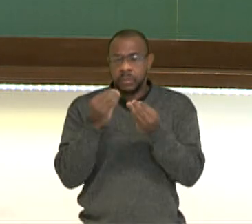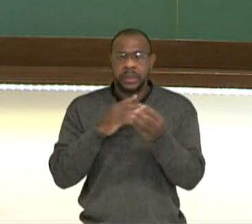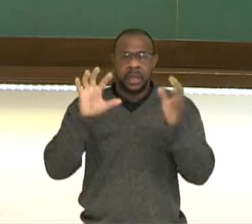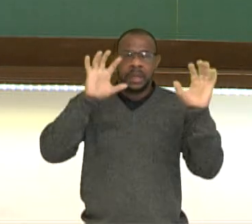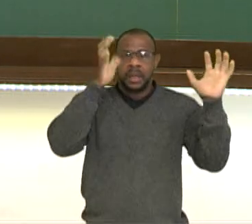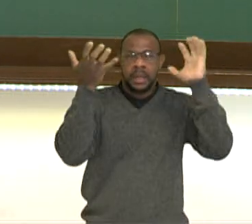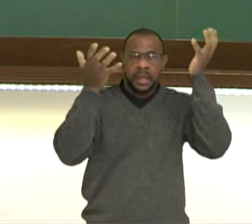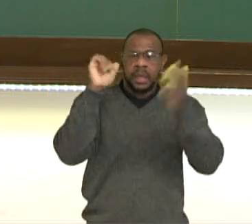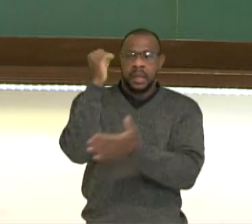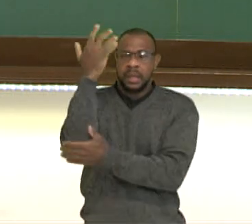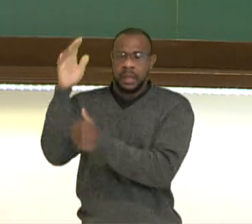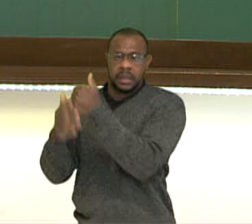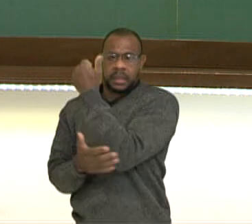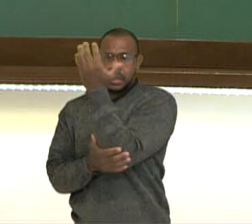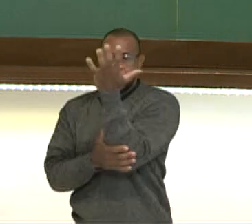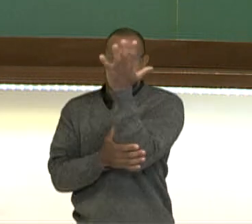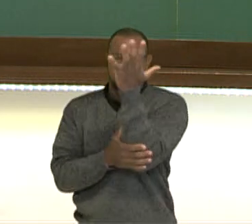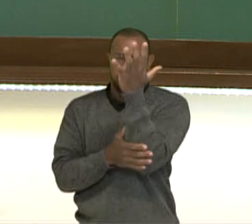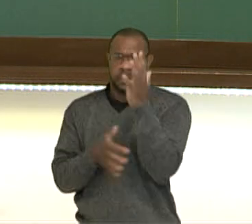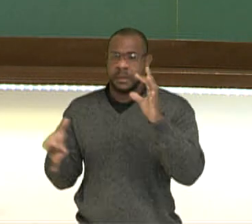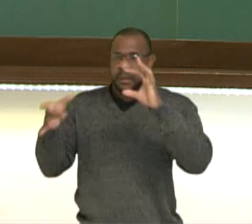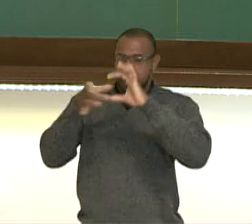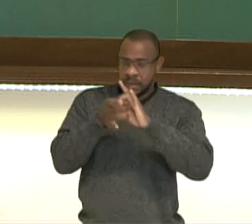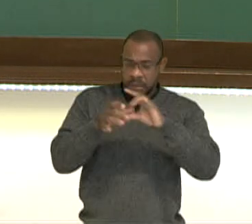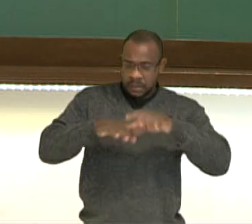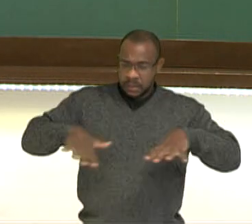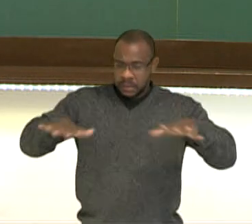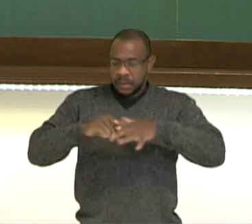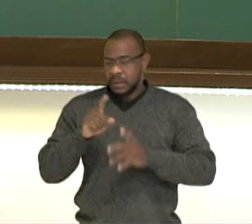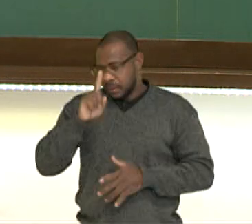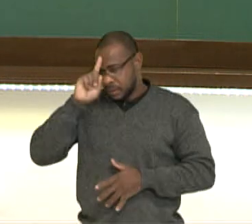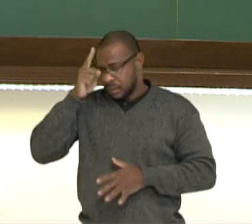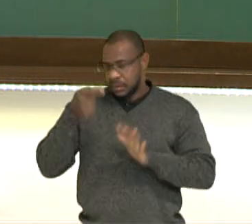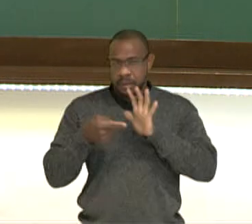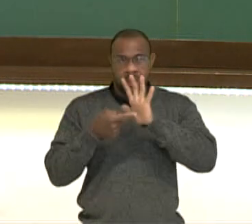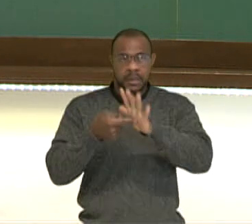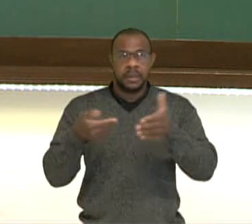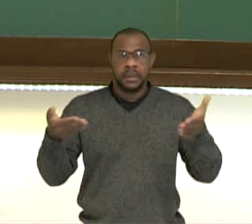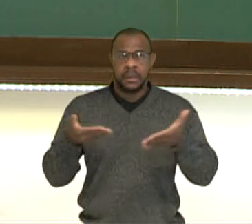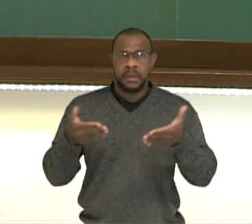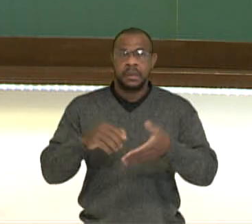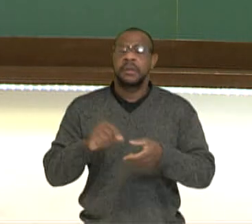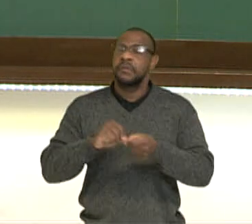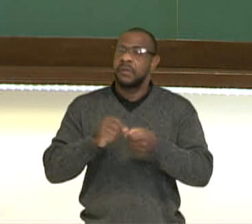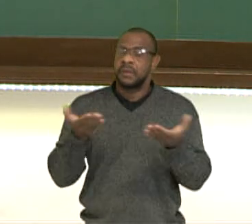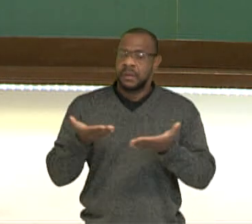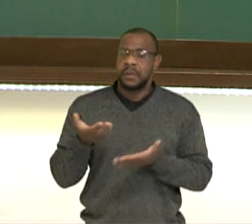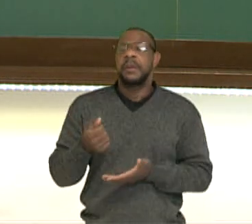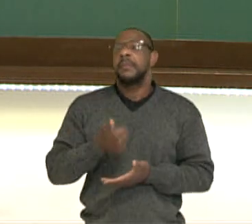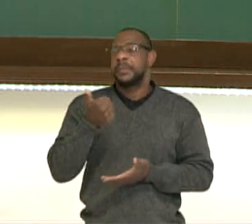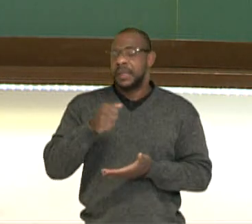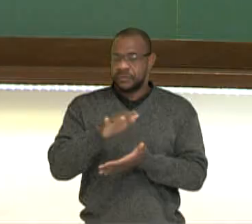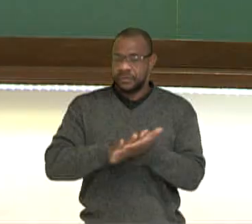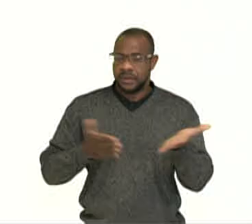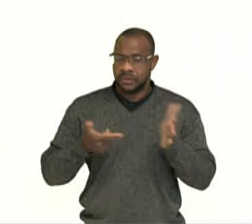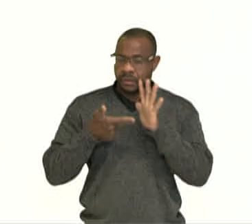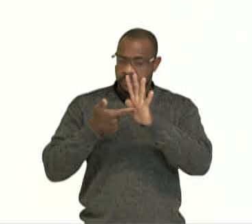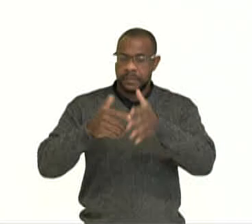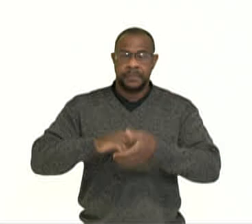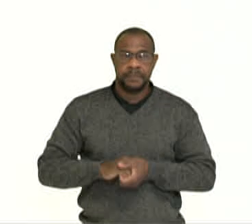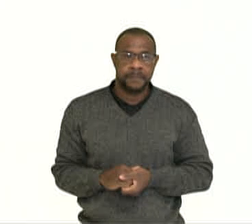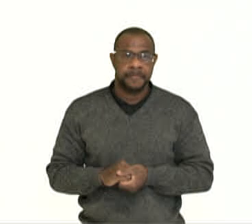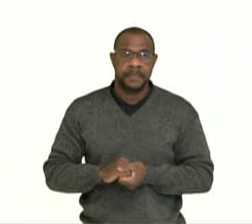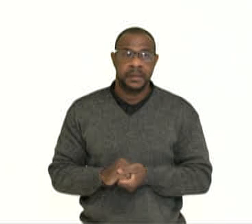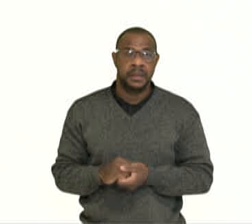e vegetação. E a partir dessas ideias que foram apresentadas até agora, nós vamos ter a nossa primeira atividade.